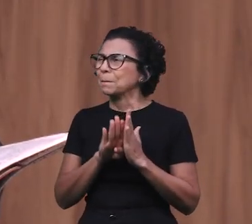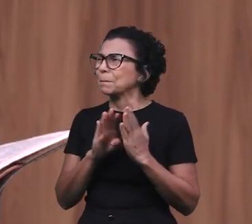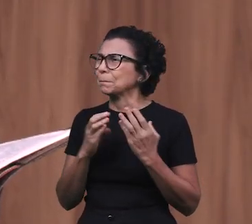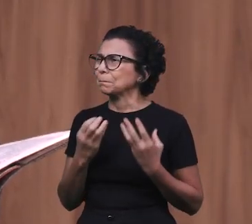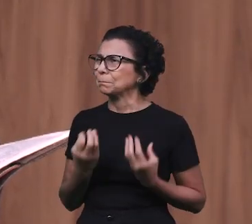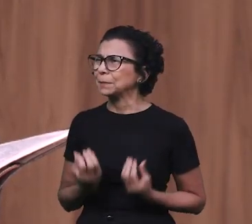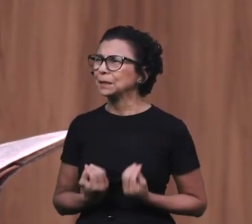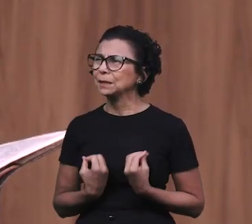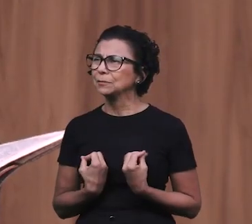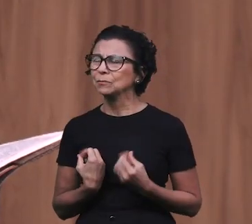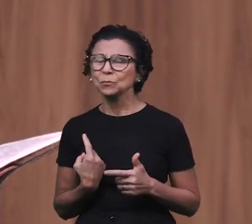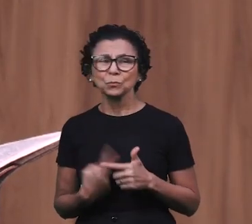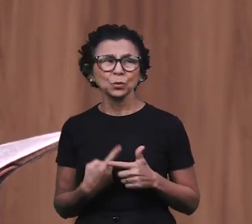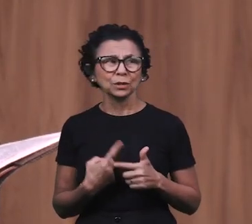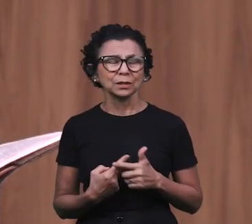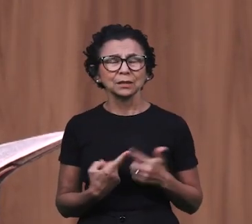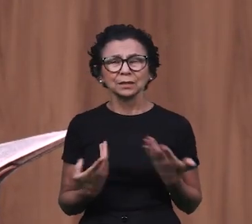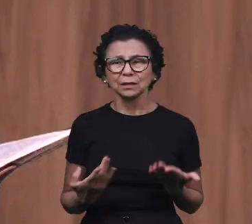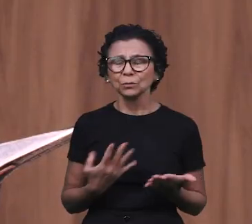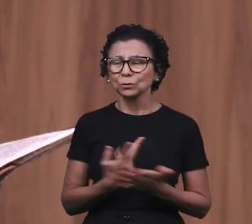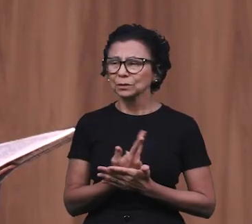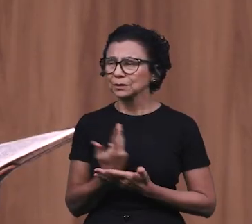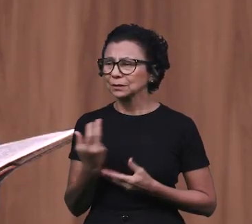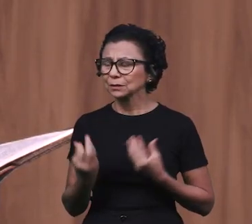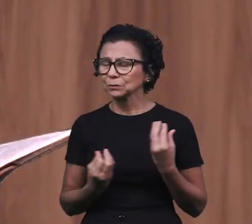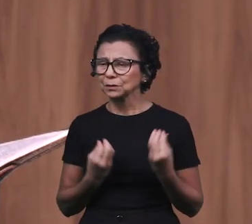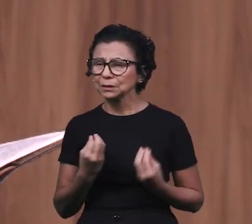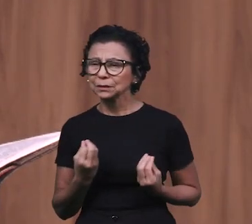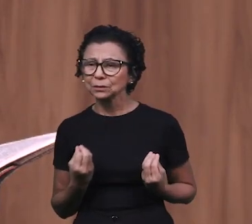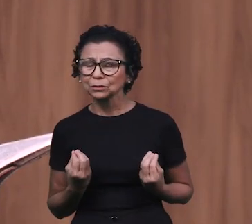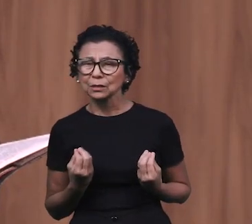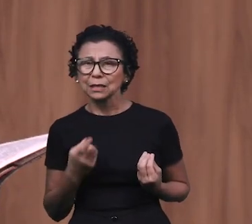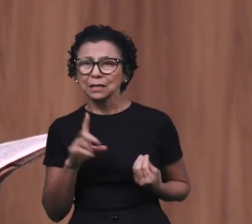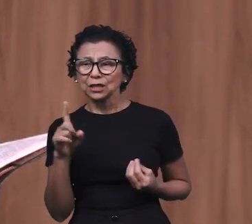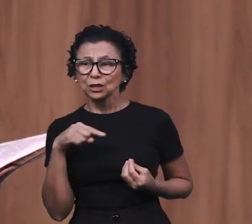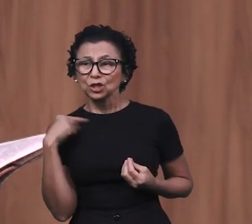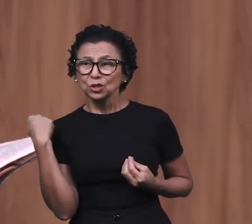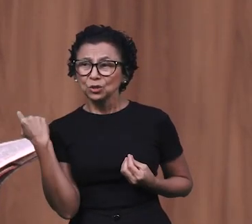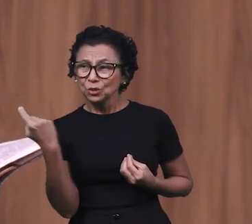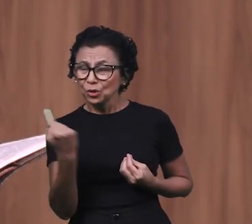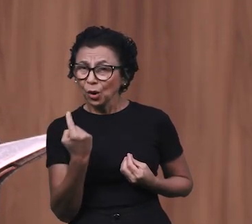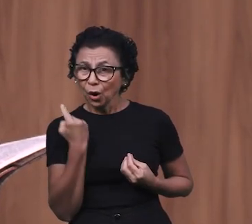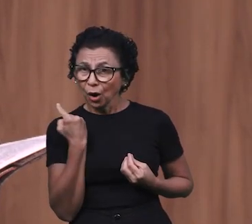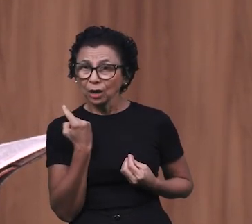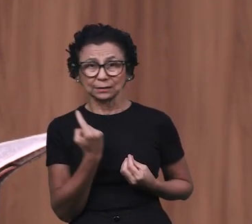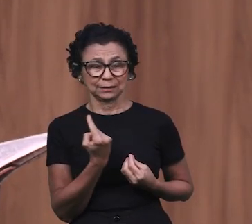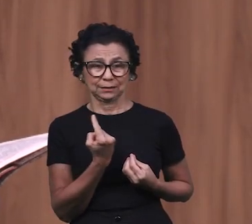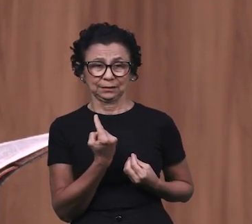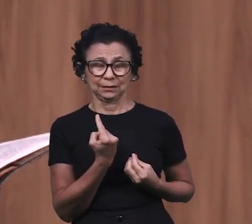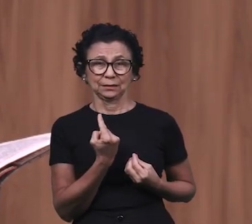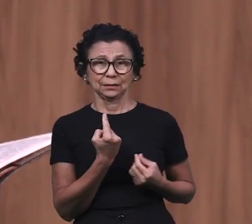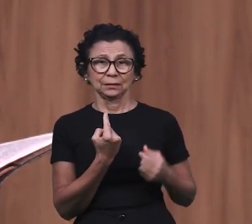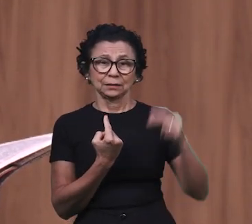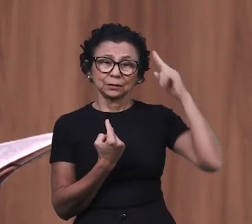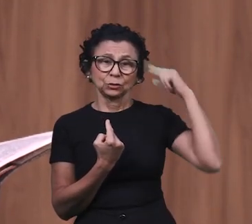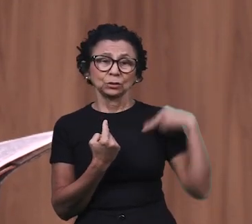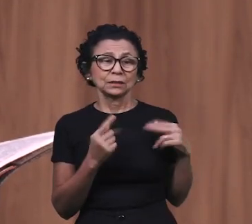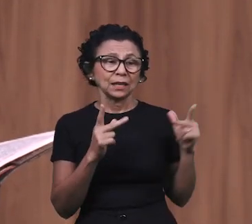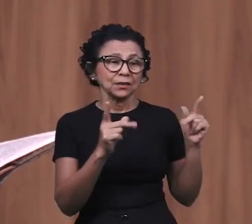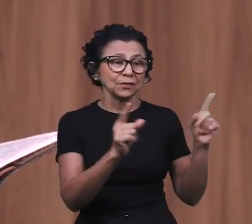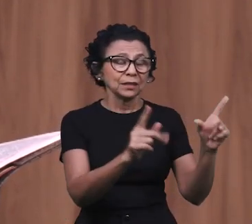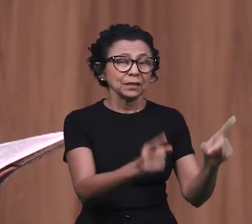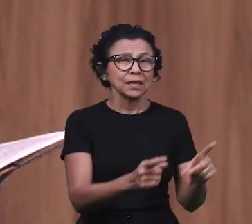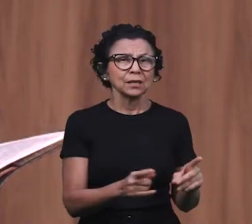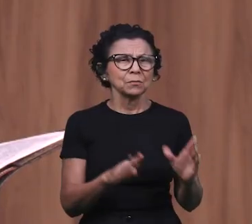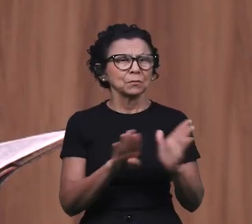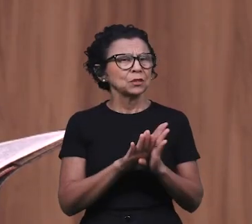nós o traímos. E como nós colocamos aqui em capítulos anteriores, Benjamim, dos 10 irmãos, dos 11,